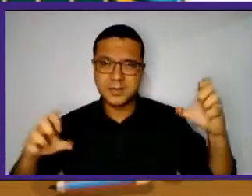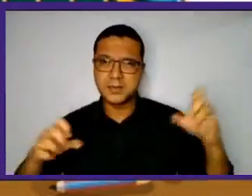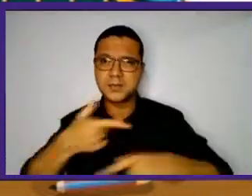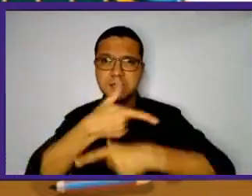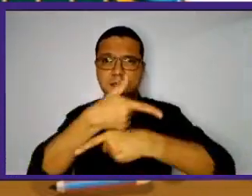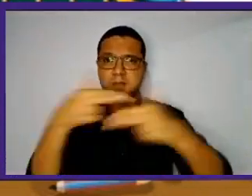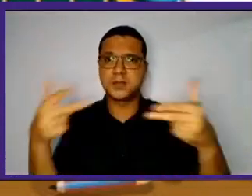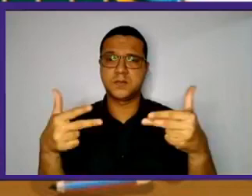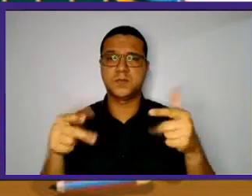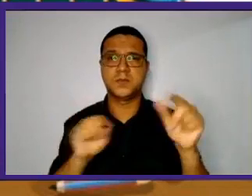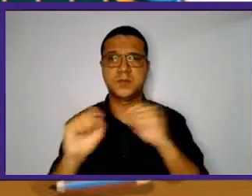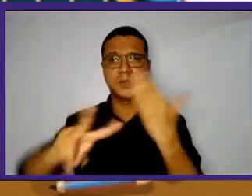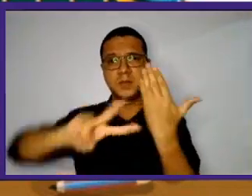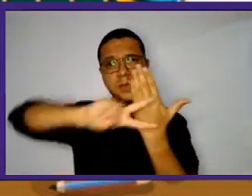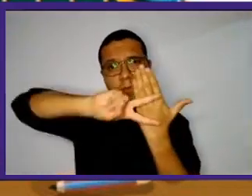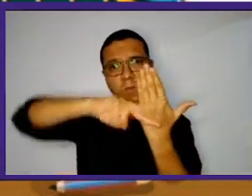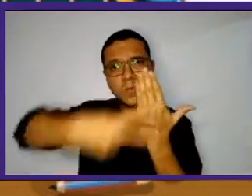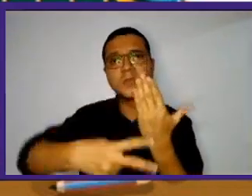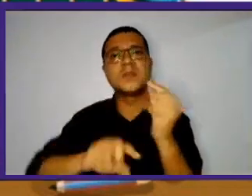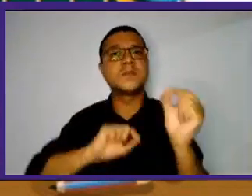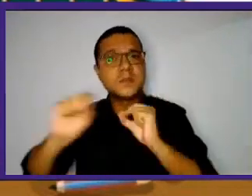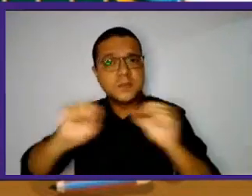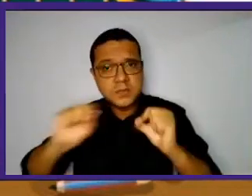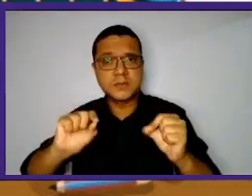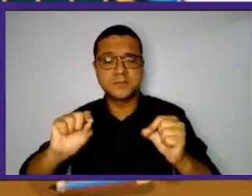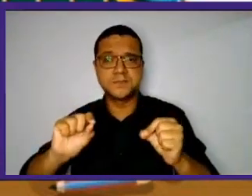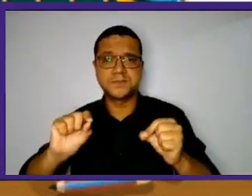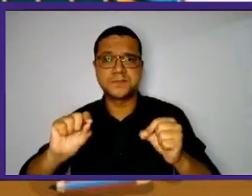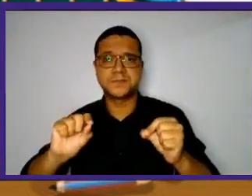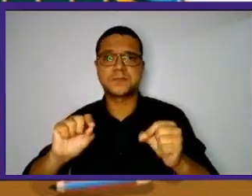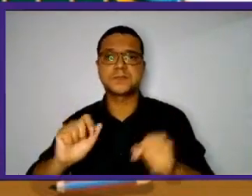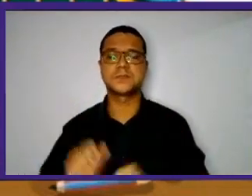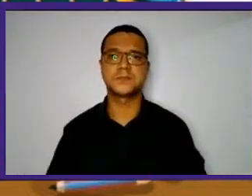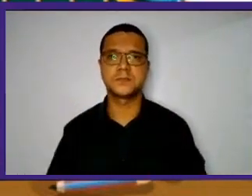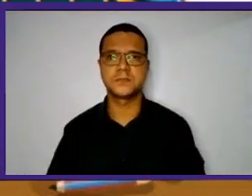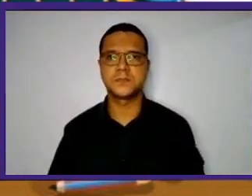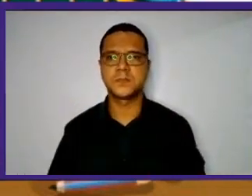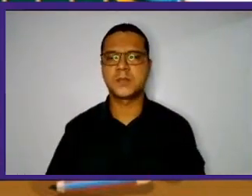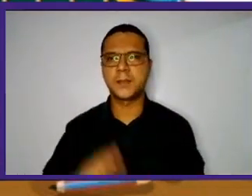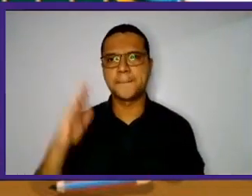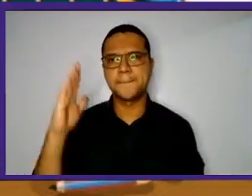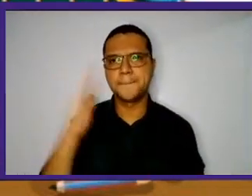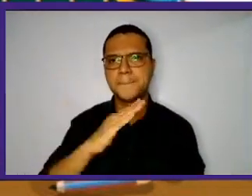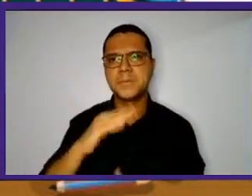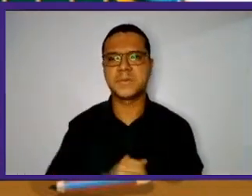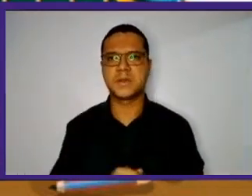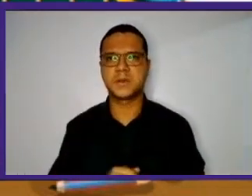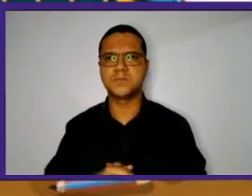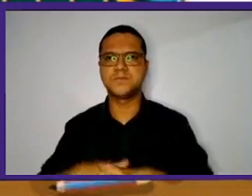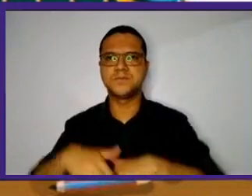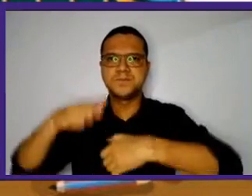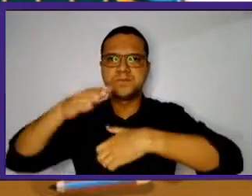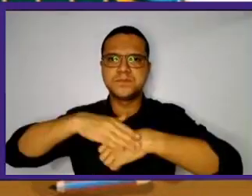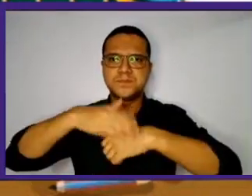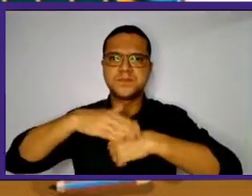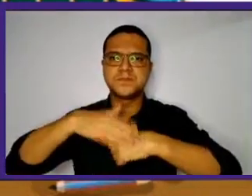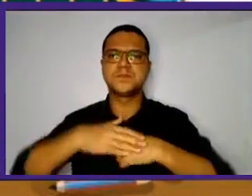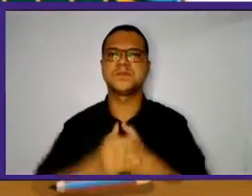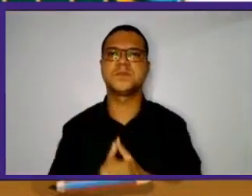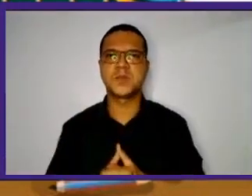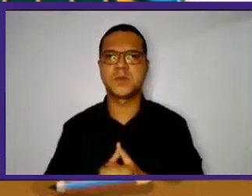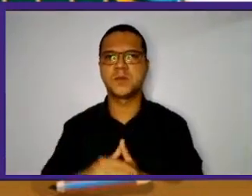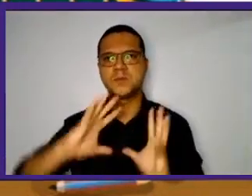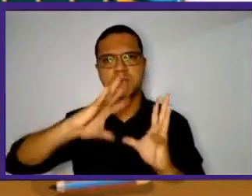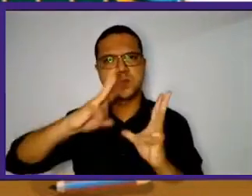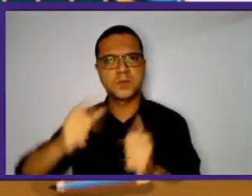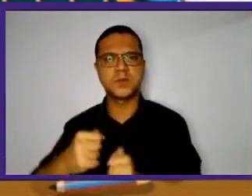foram causados por conta do quê? Por conta do mau uso do planeta por nós seres